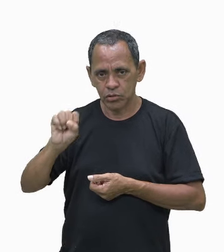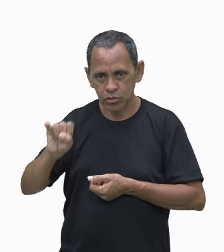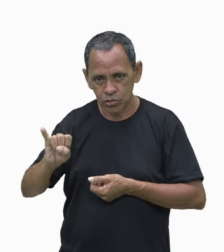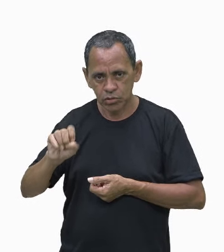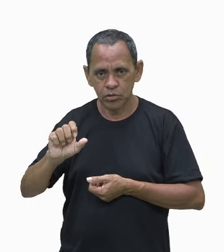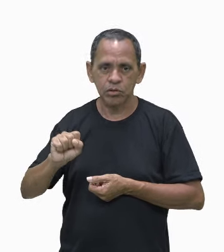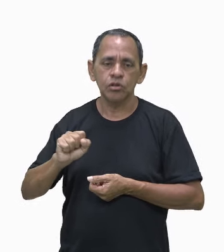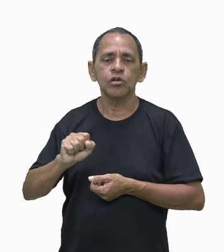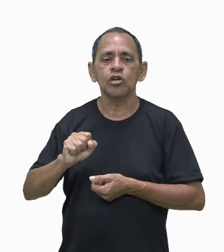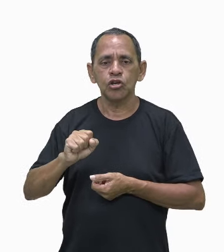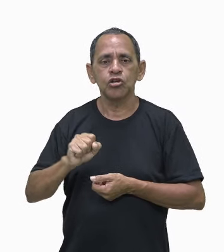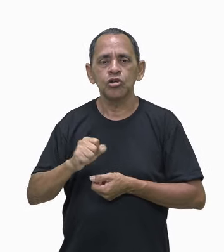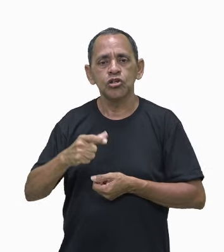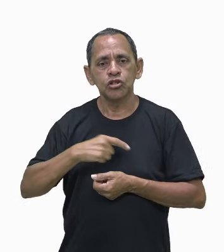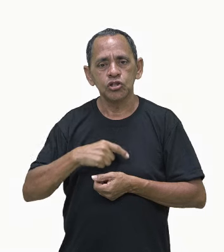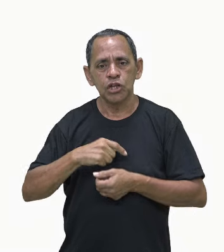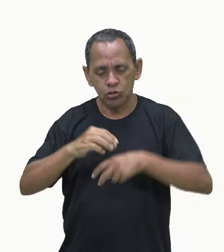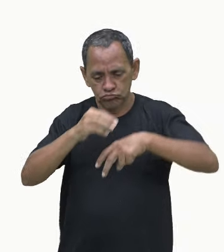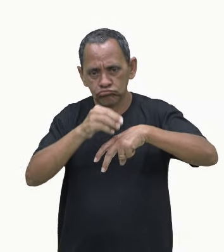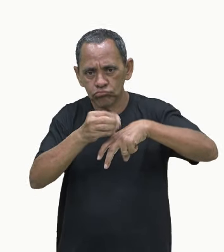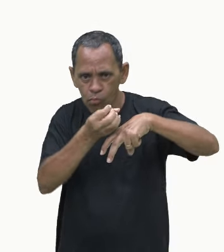próprio nome diz, ó,